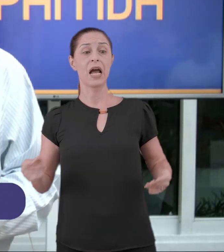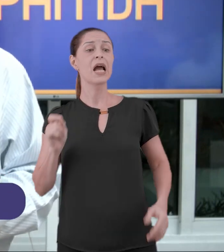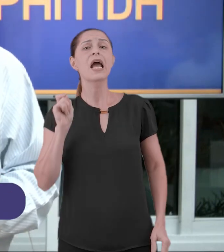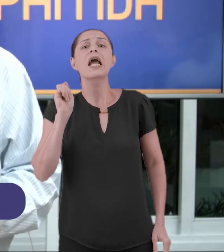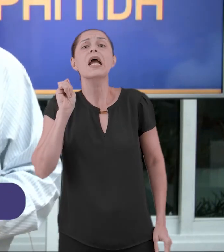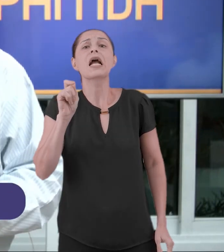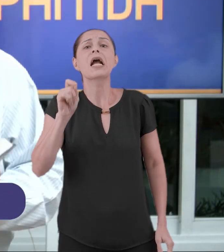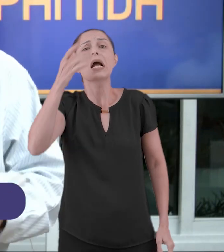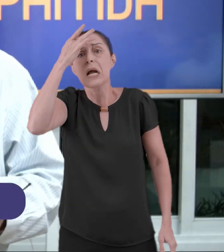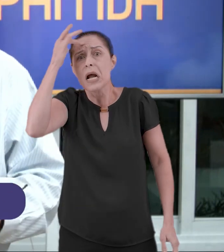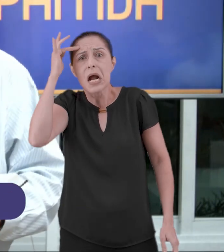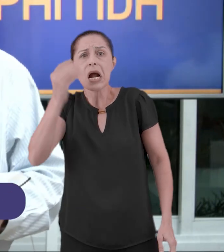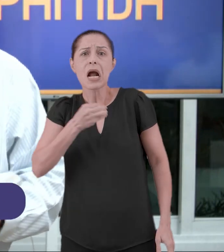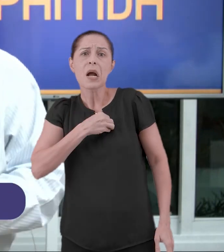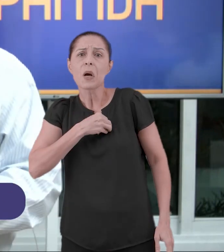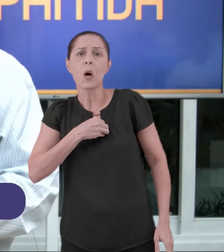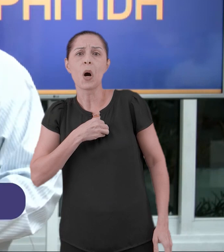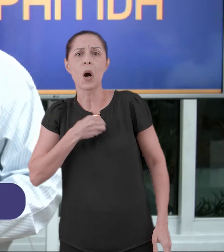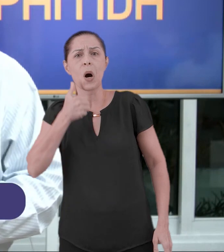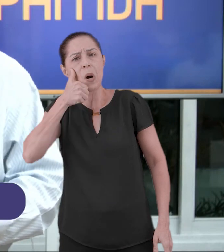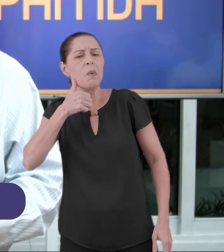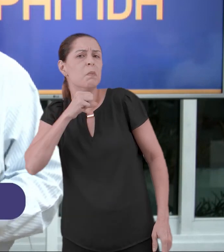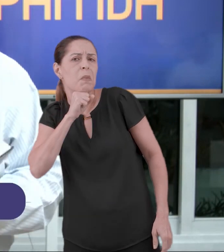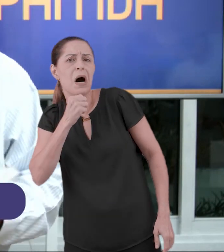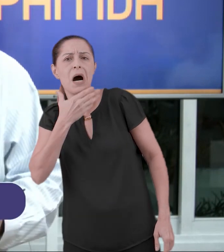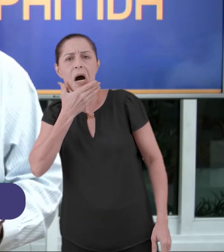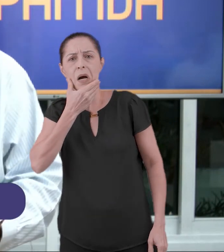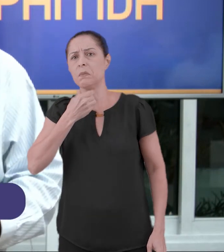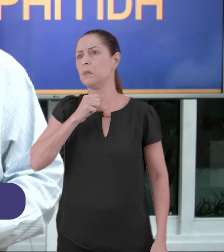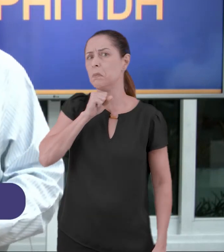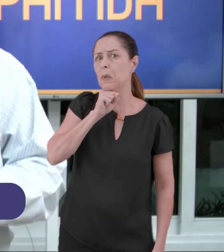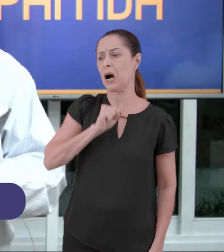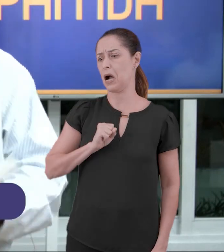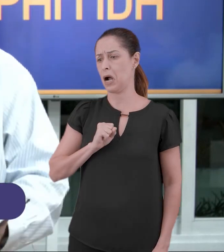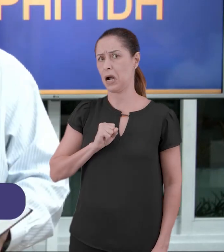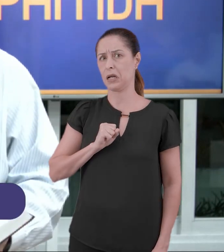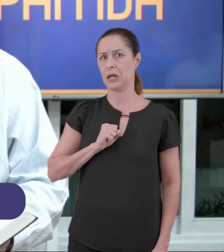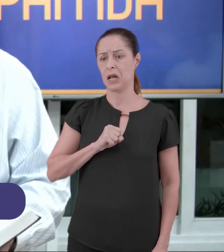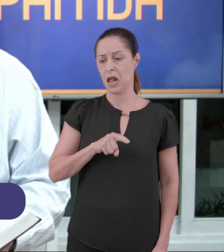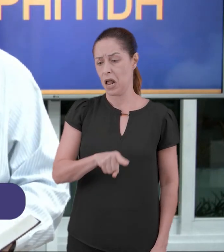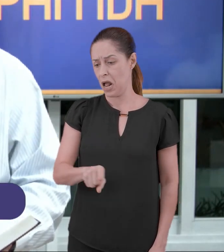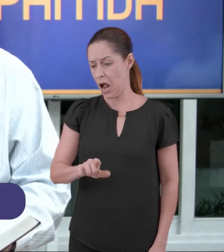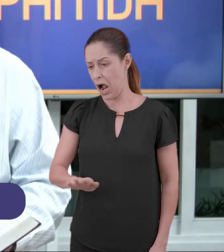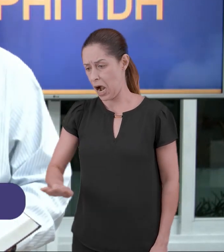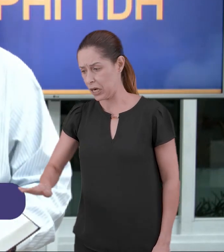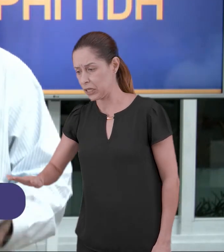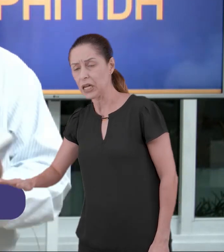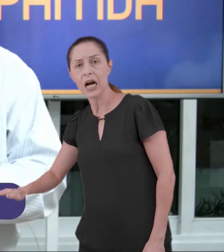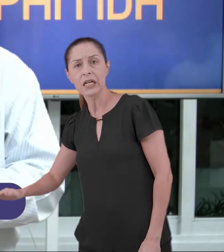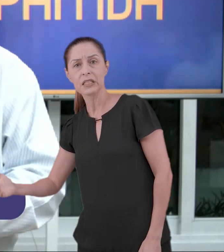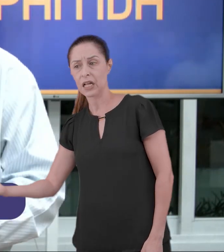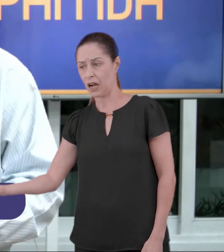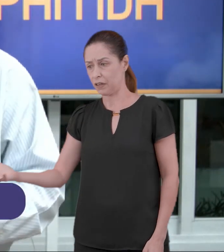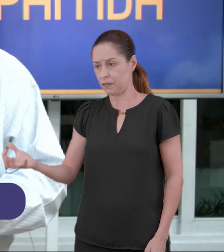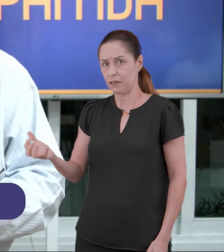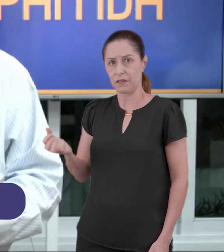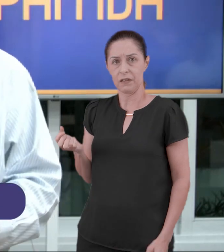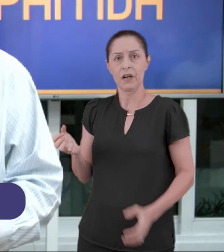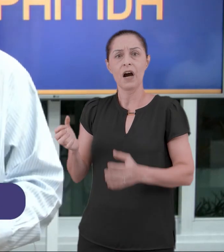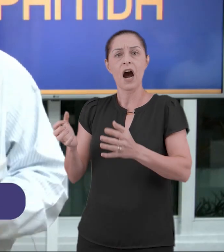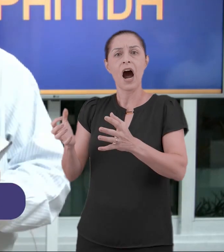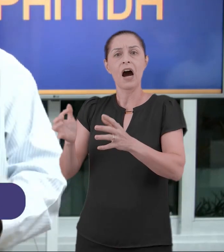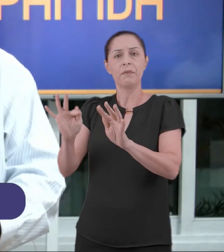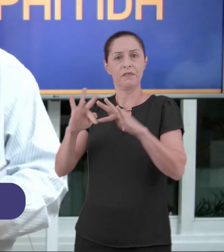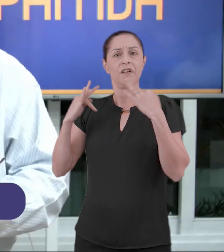Né? Os pais, quer dizer, essa criança, ela nasceu como castigo para os pais? Essa criança